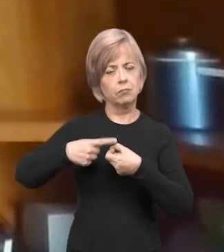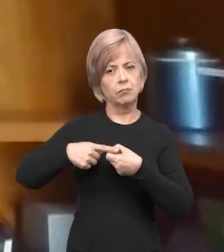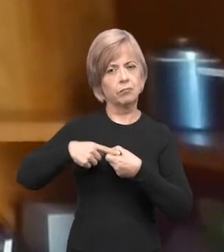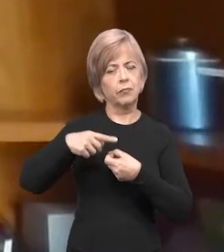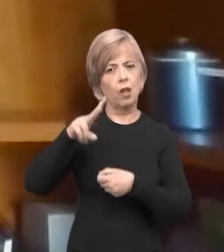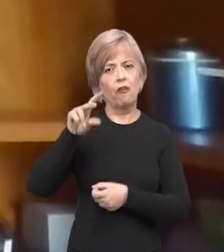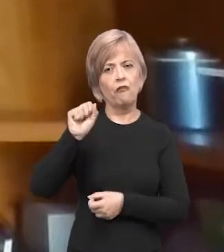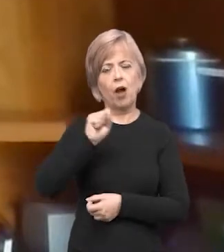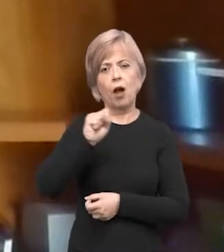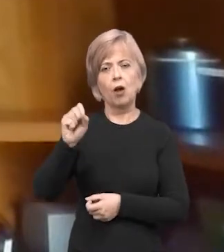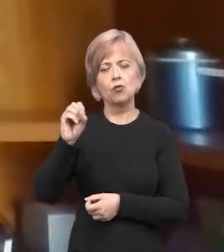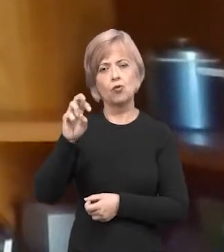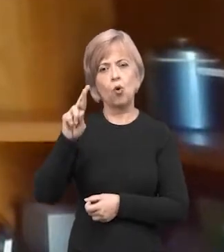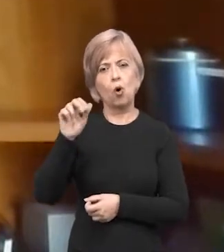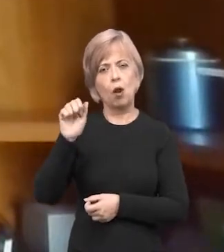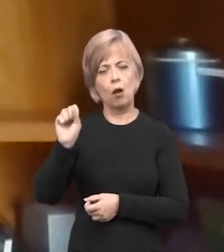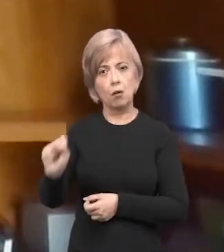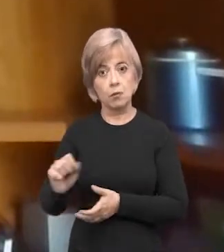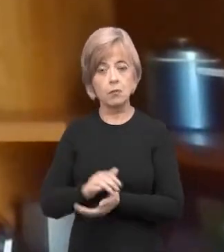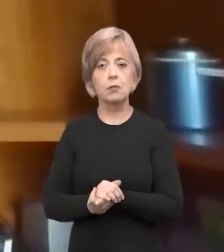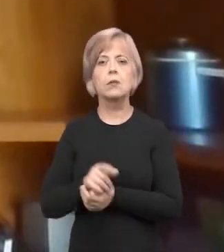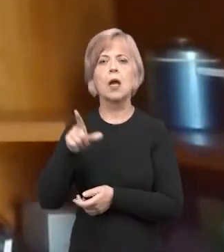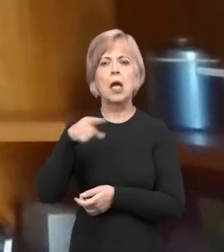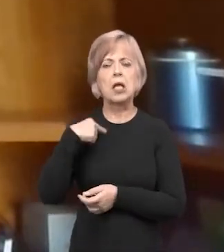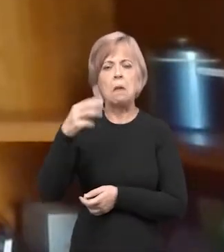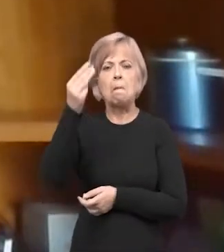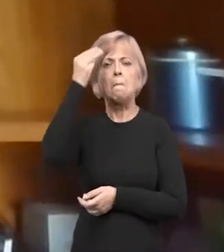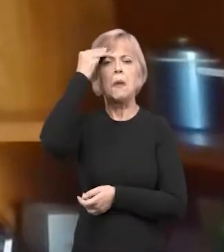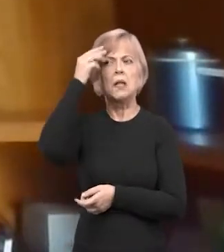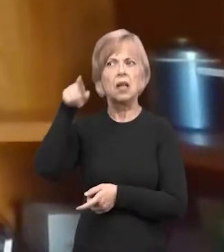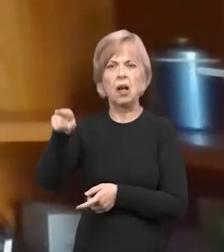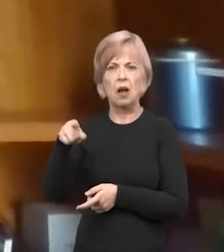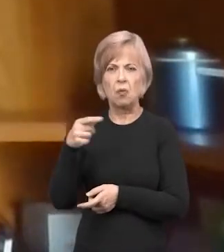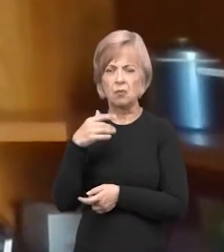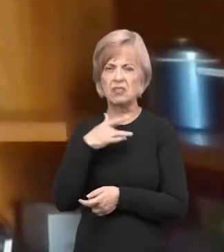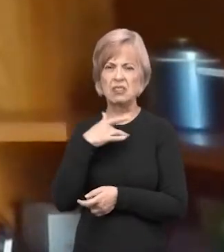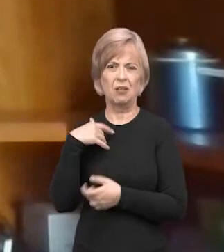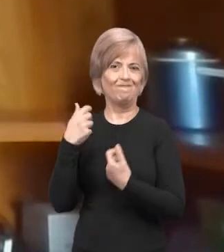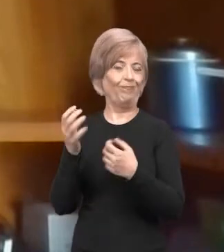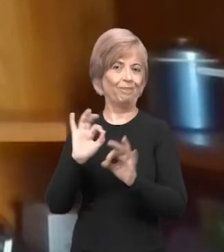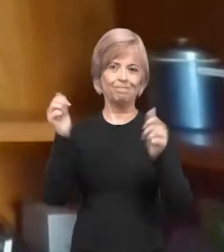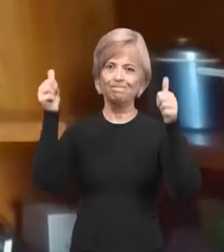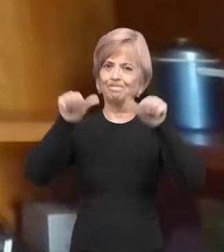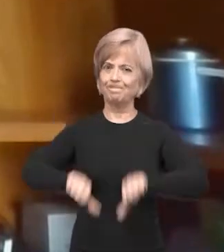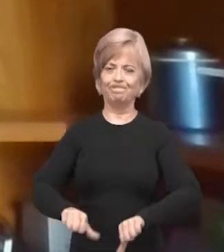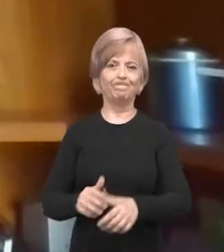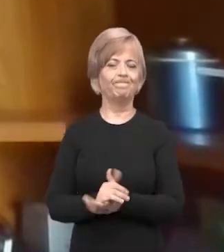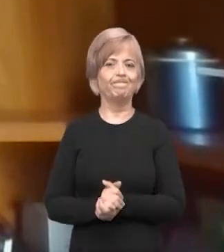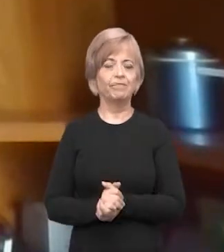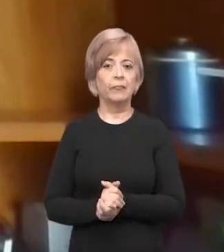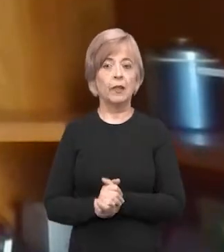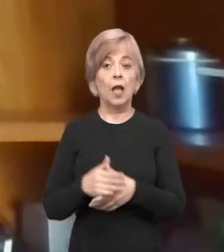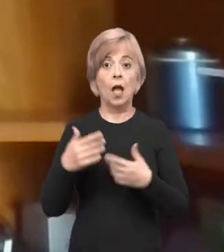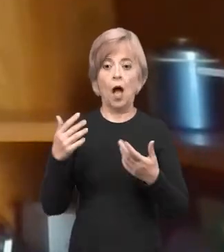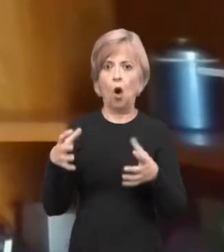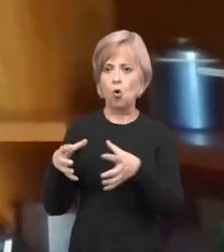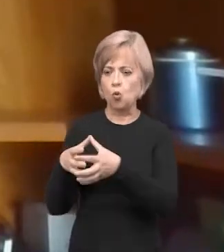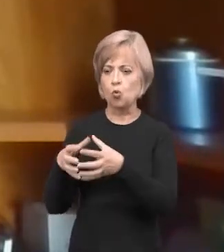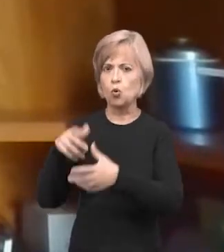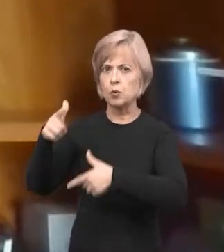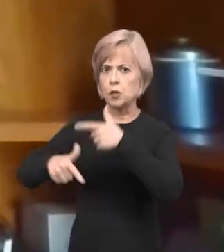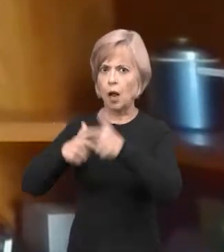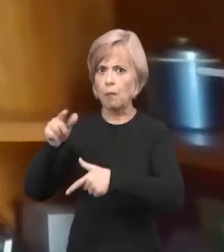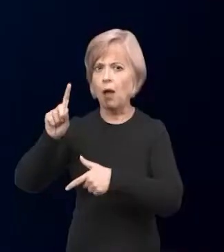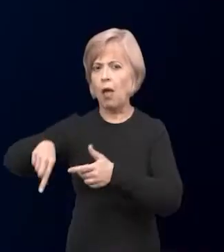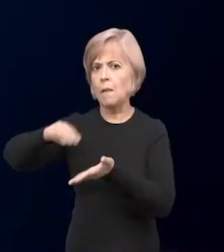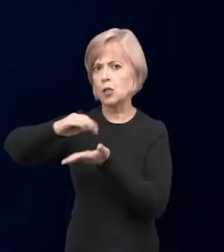institucionalização nenhum, sequer tinham uma questão de saúde mental que justificasse aquela internação. E aí o grupo de trabalho foi